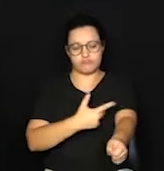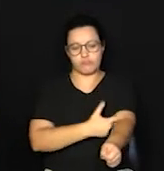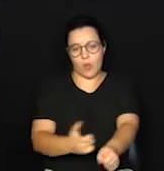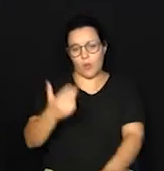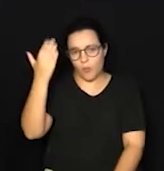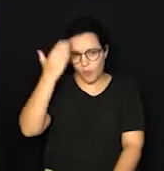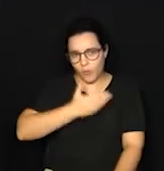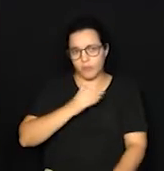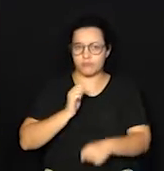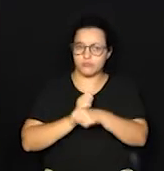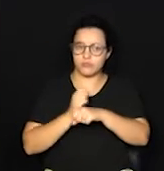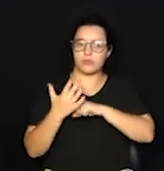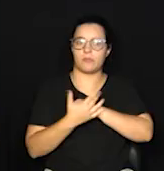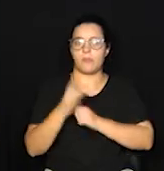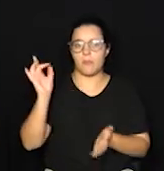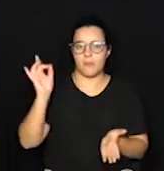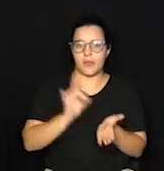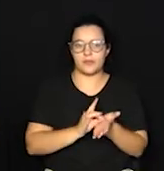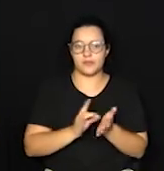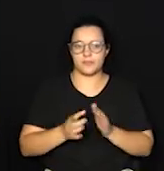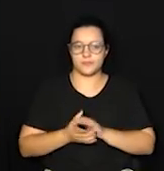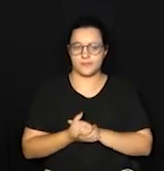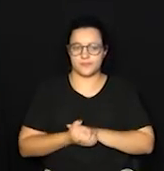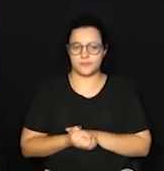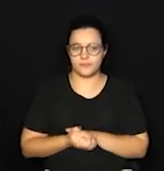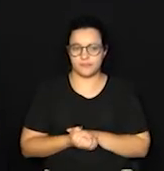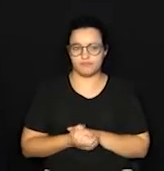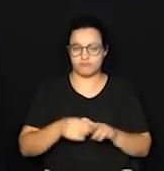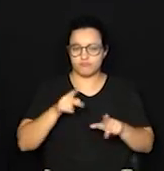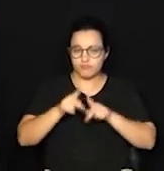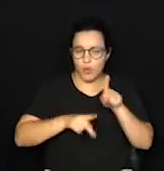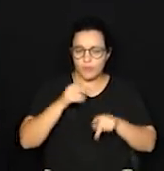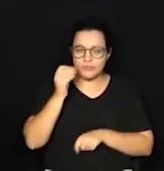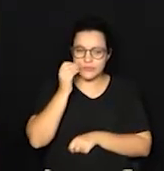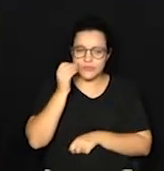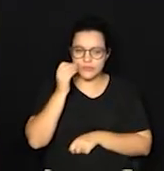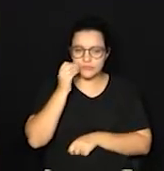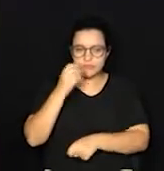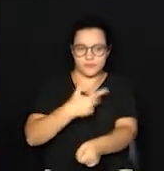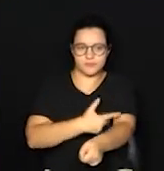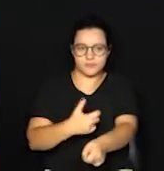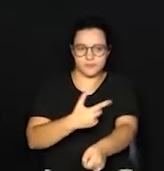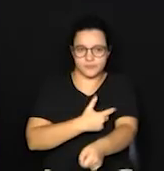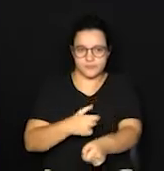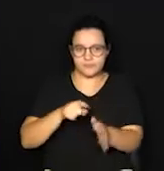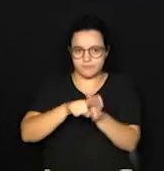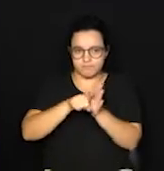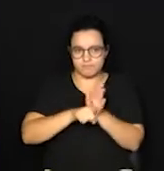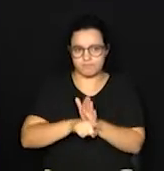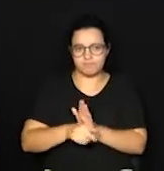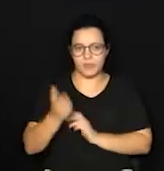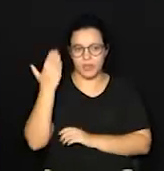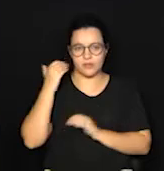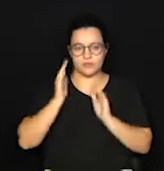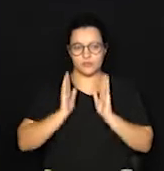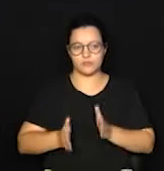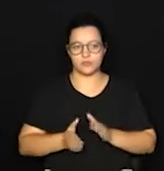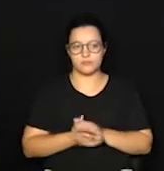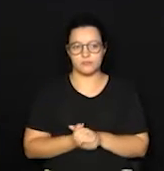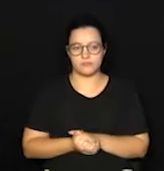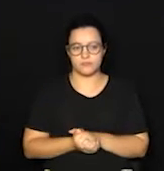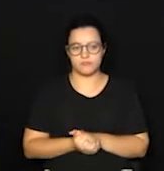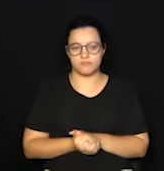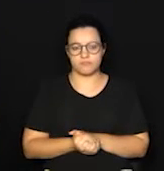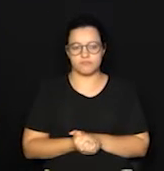comparado à população geral e à população que foi anteriormente analisada. Bom, foram